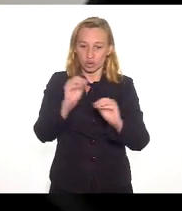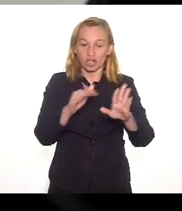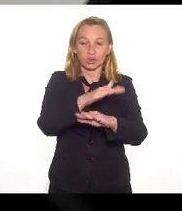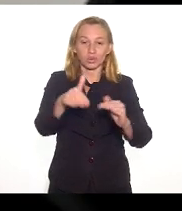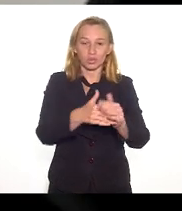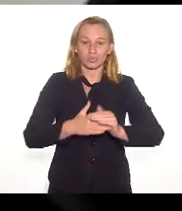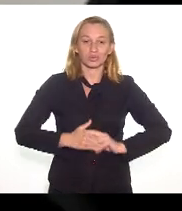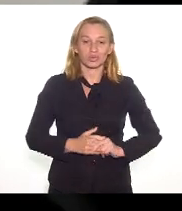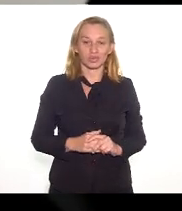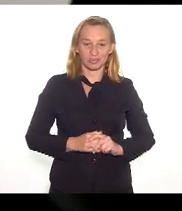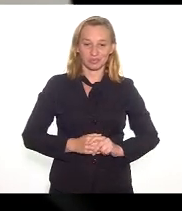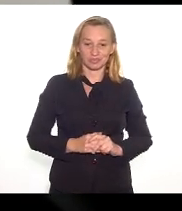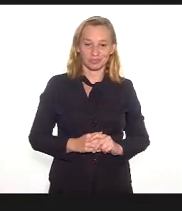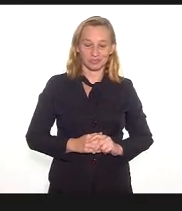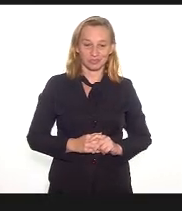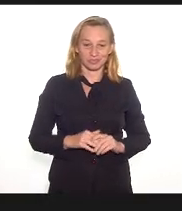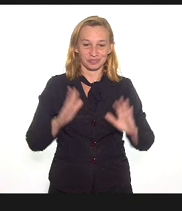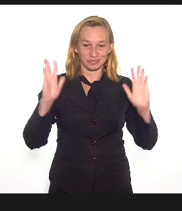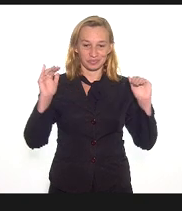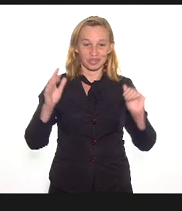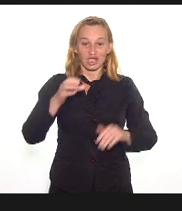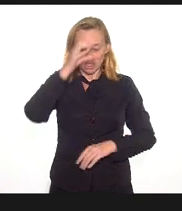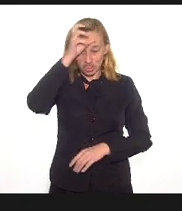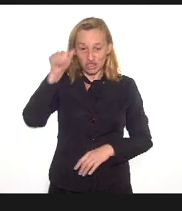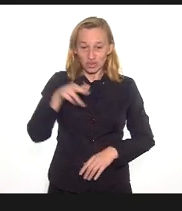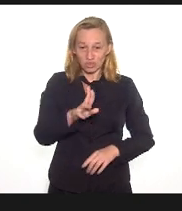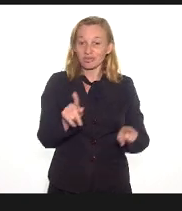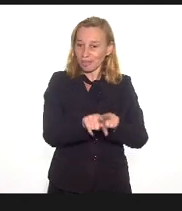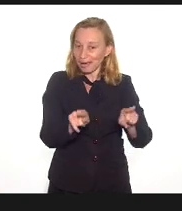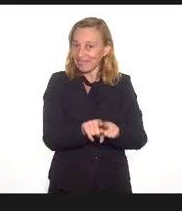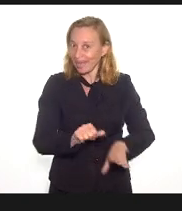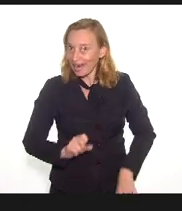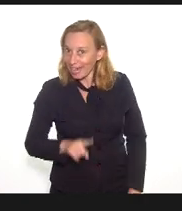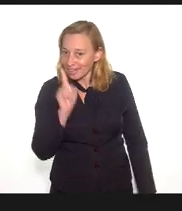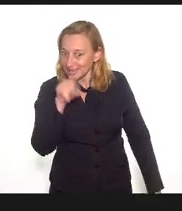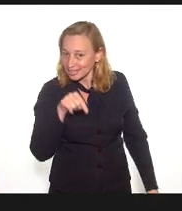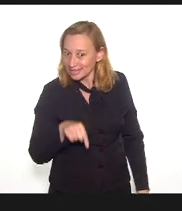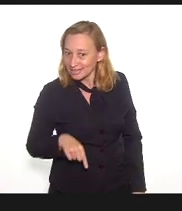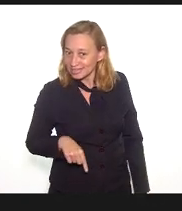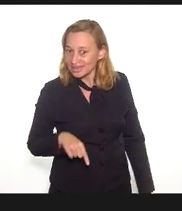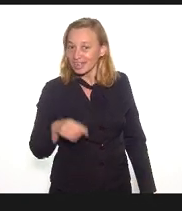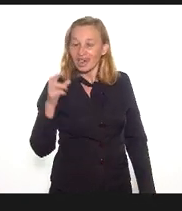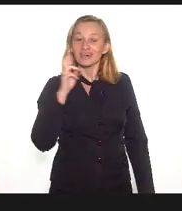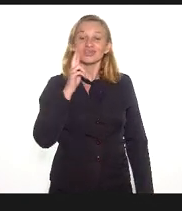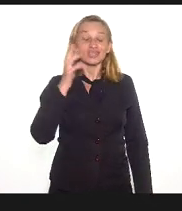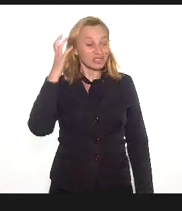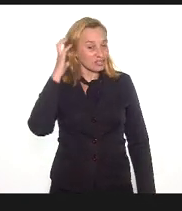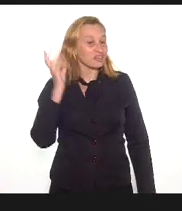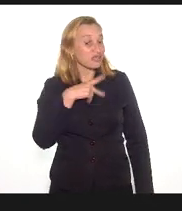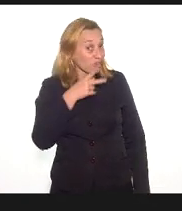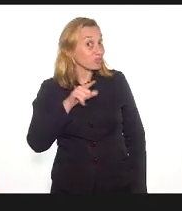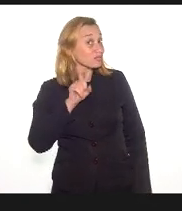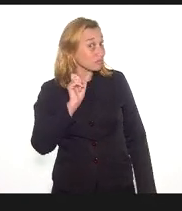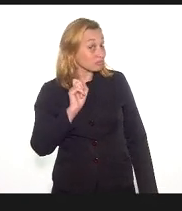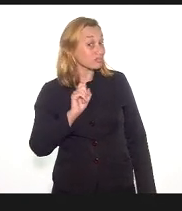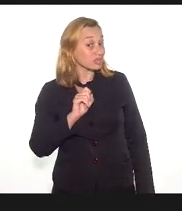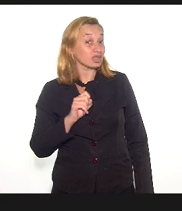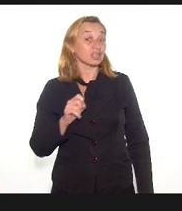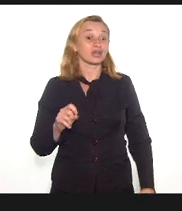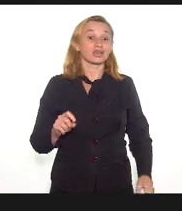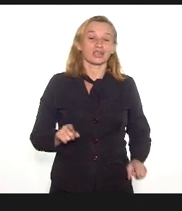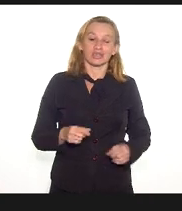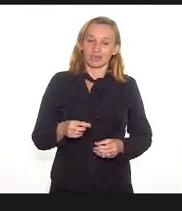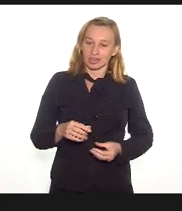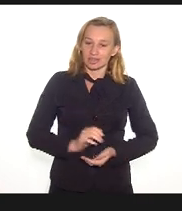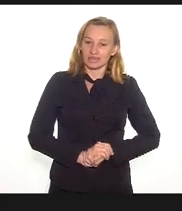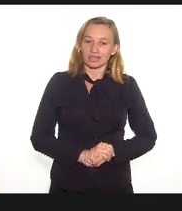Até. Beijo, presidente. Envolve a tia Ju também, tá? Essa questão aí que a Rosane Félix trouxe também é,